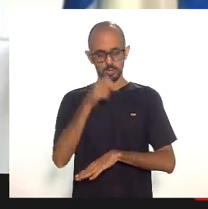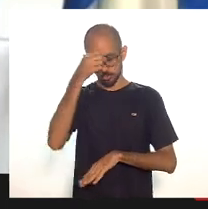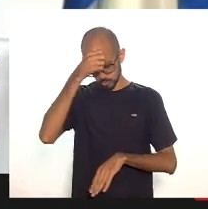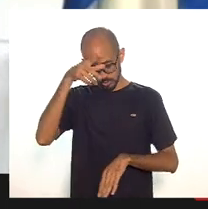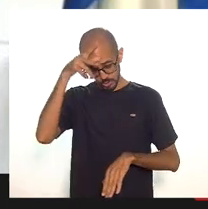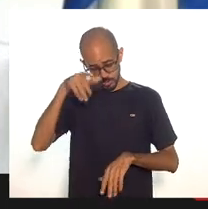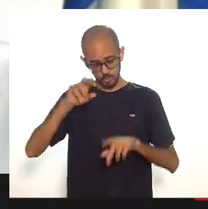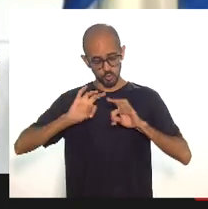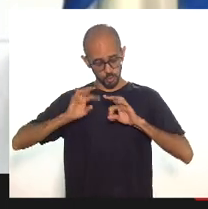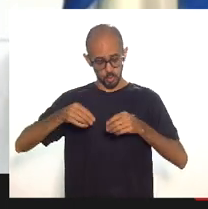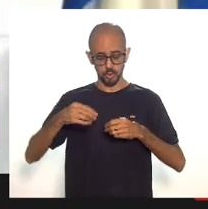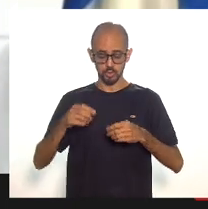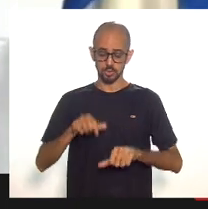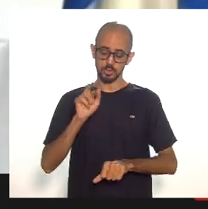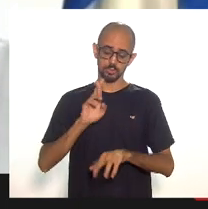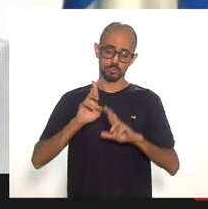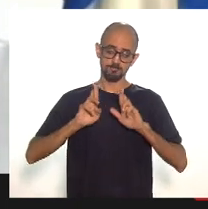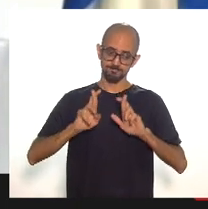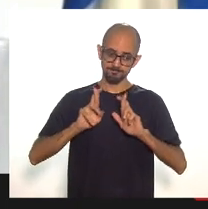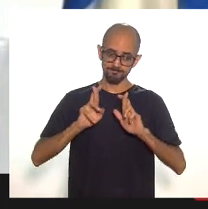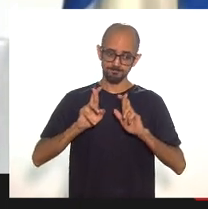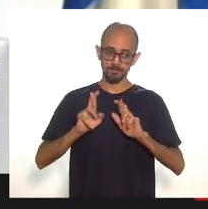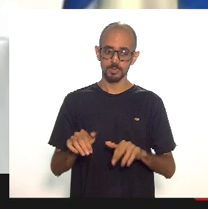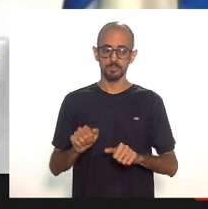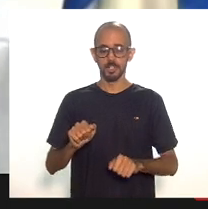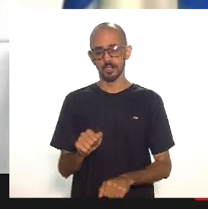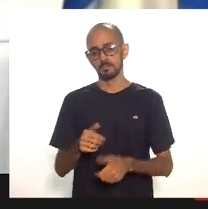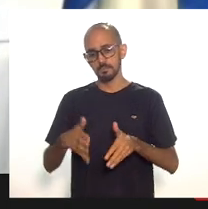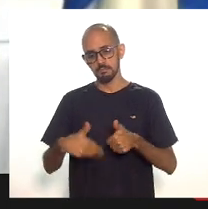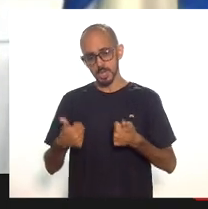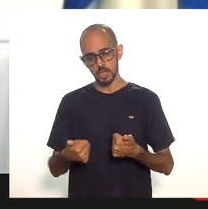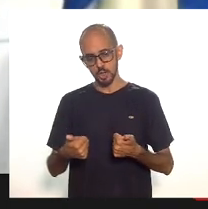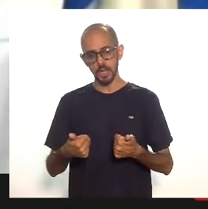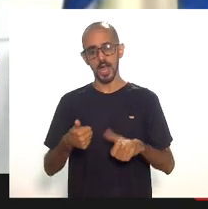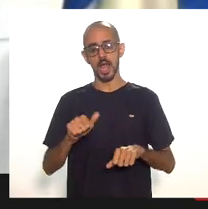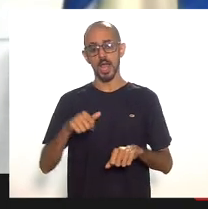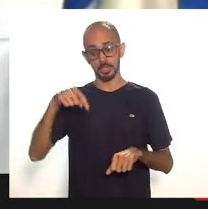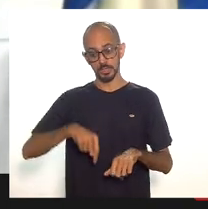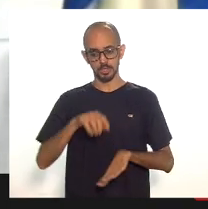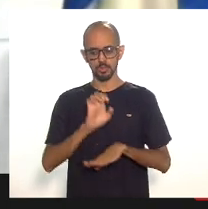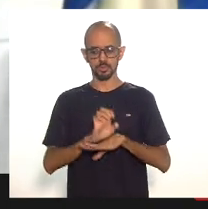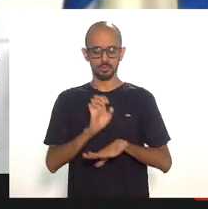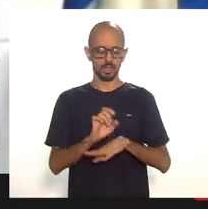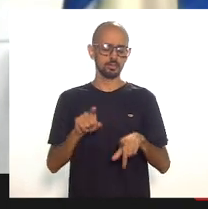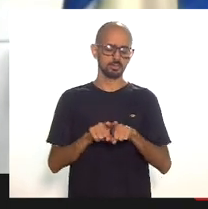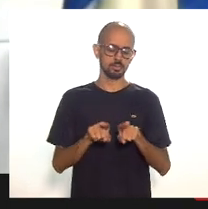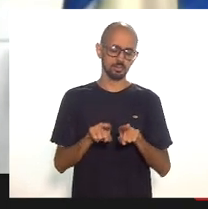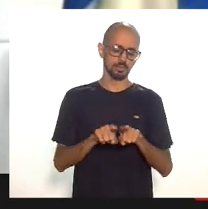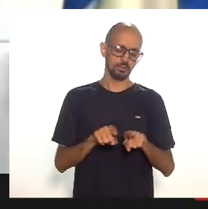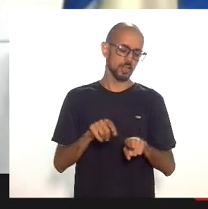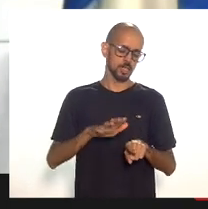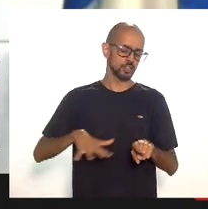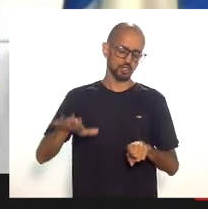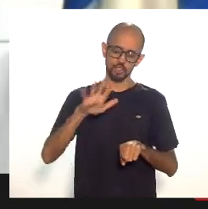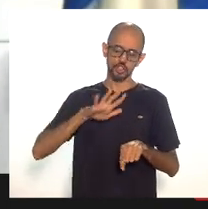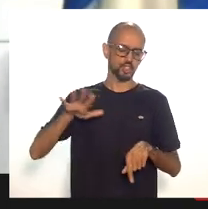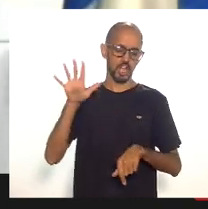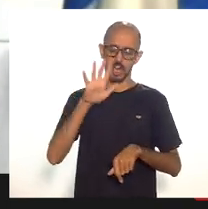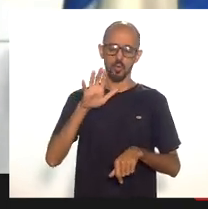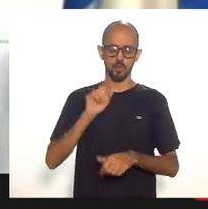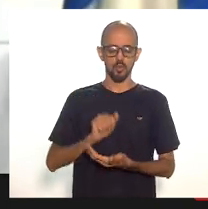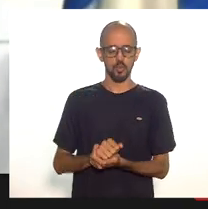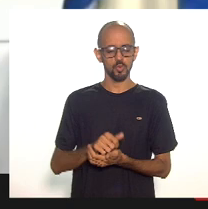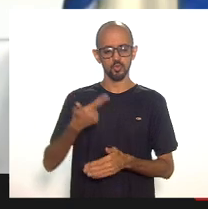expectativa é que isso, a situação melhore a cada dia, tanto no estado quanto nos outros estados